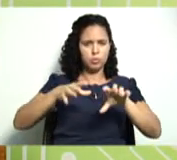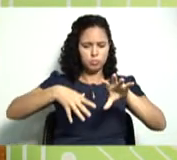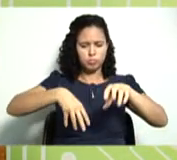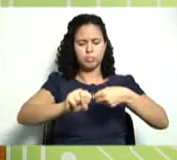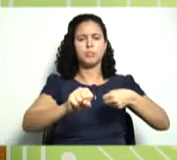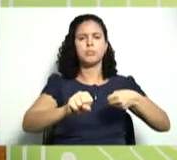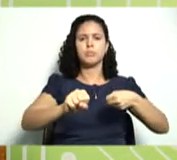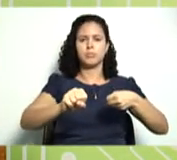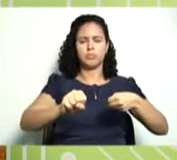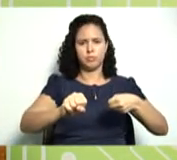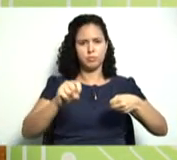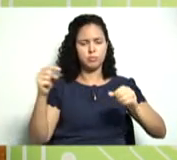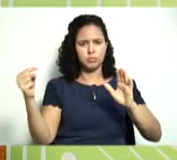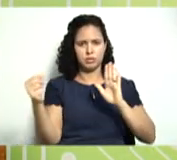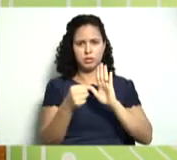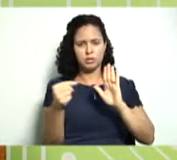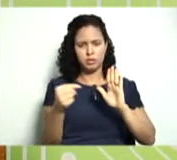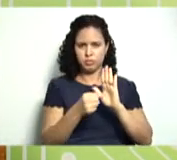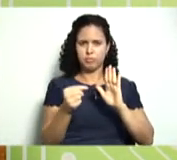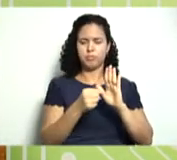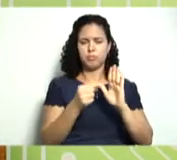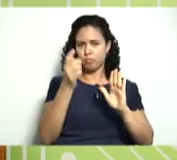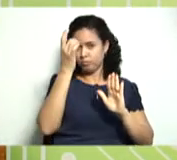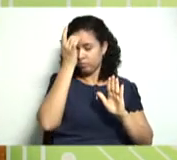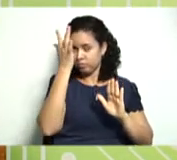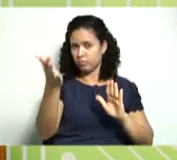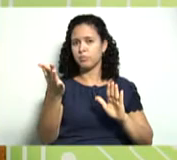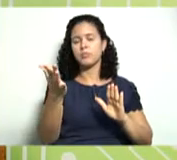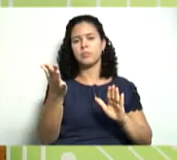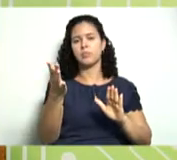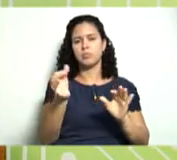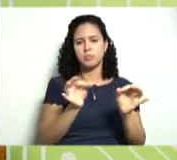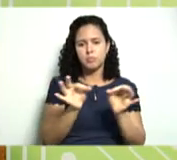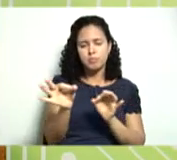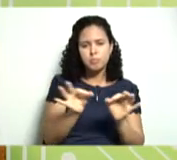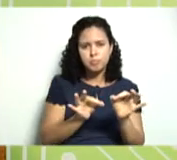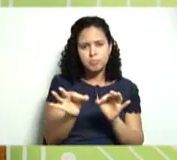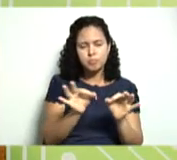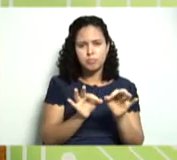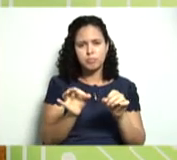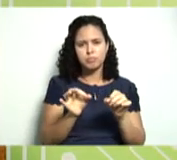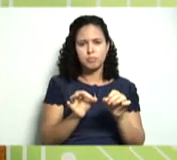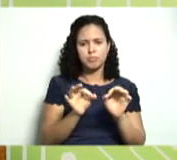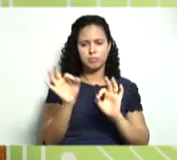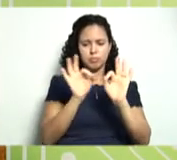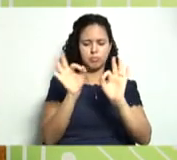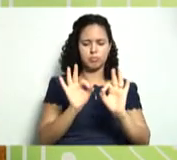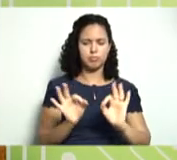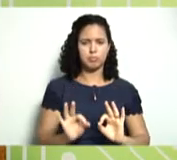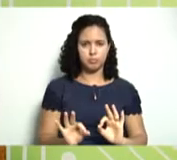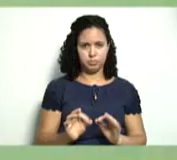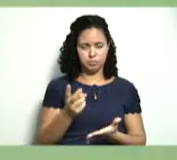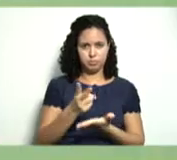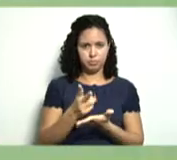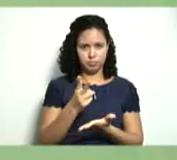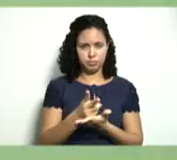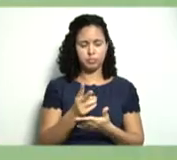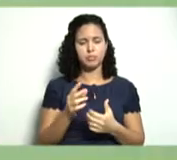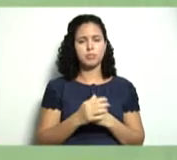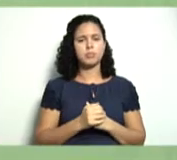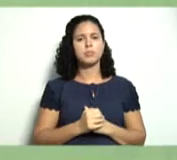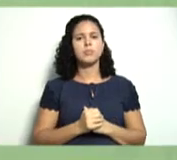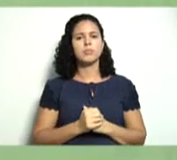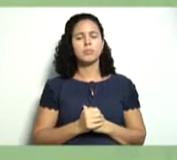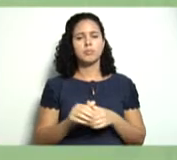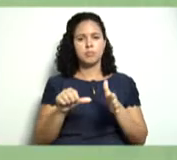esse software vai trazer bastante facilidade na hora de fazer esse tipo de formatação certo vamos continuar aqui